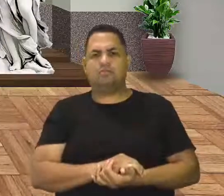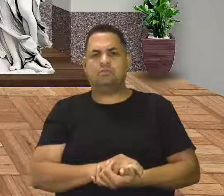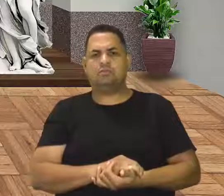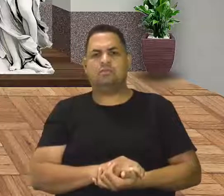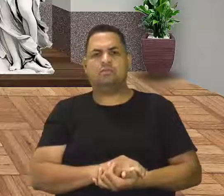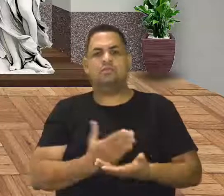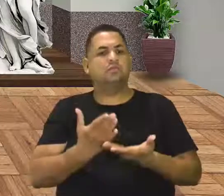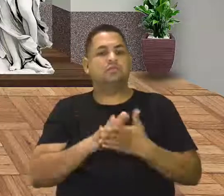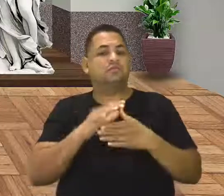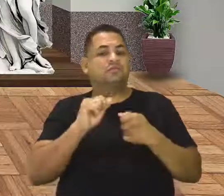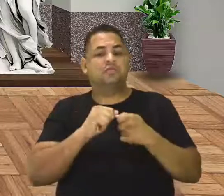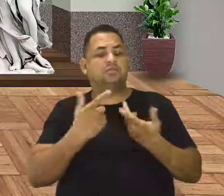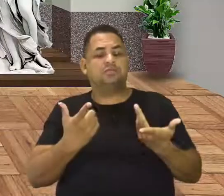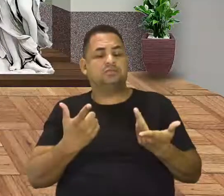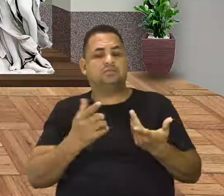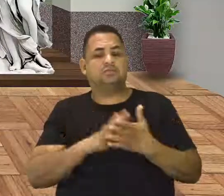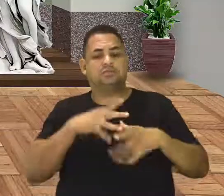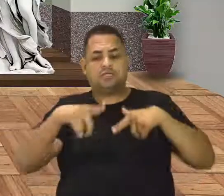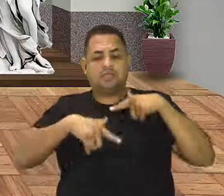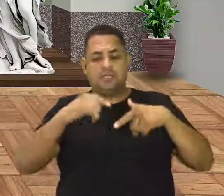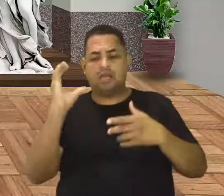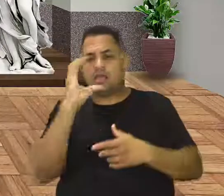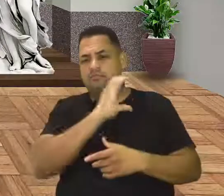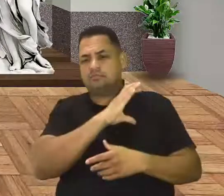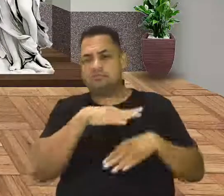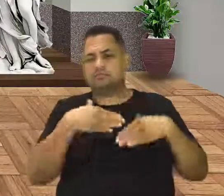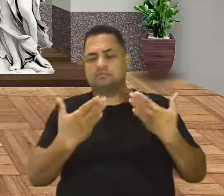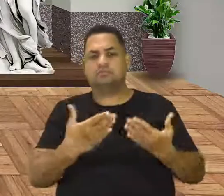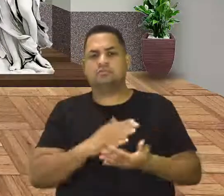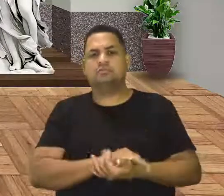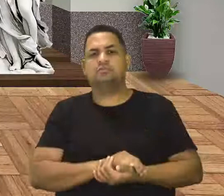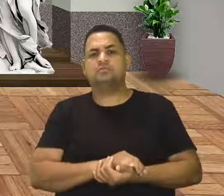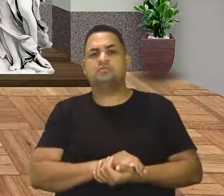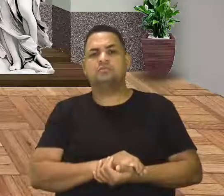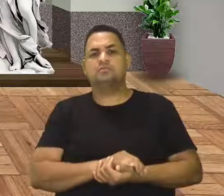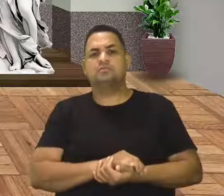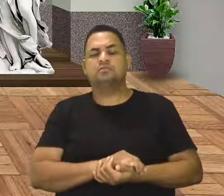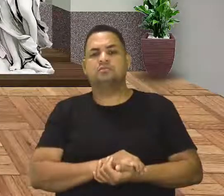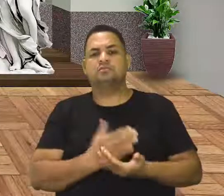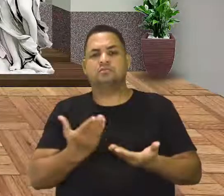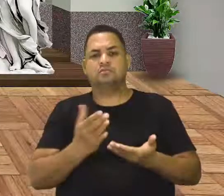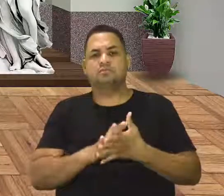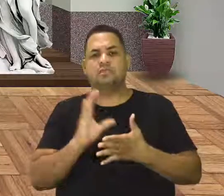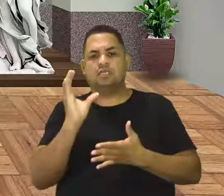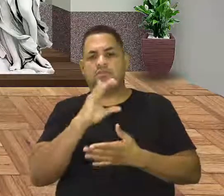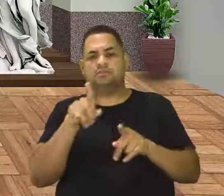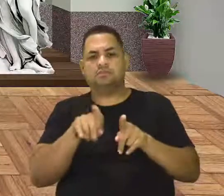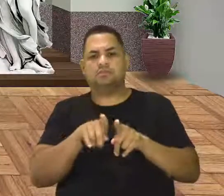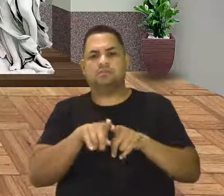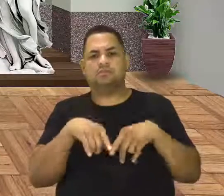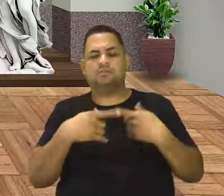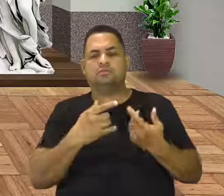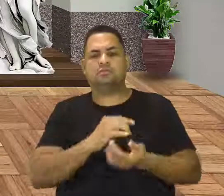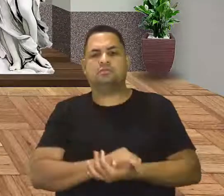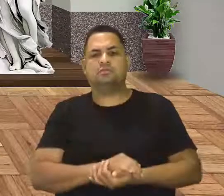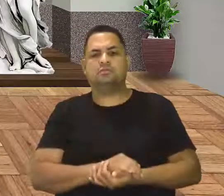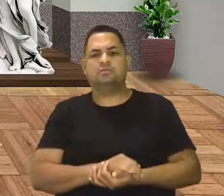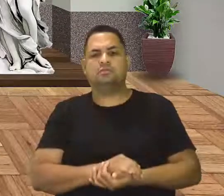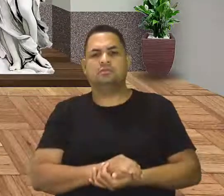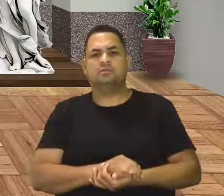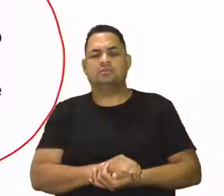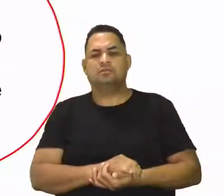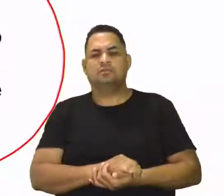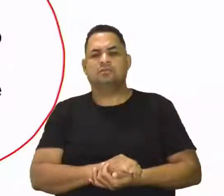Temos que agir isso é muito rápido Oi e a reação foi rápida também tá bom